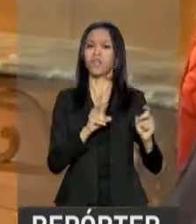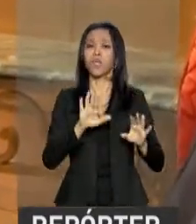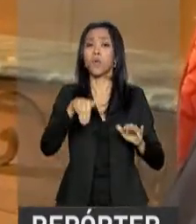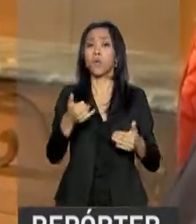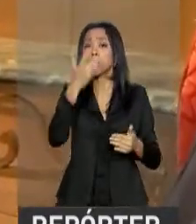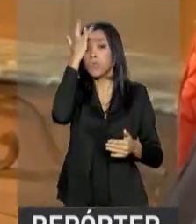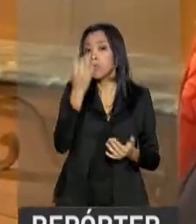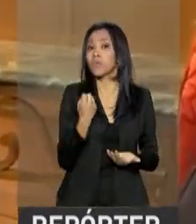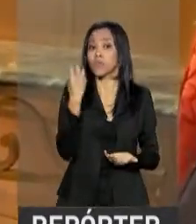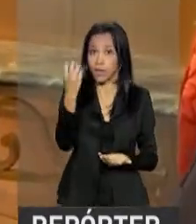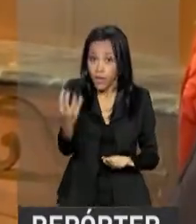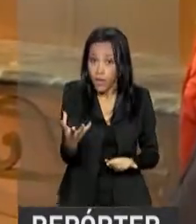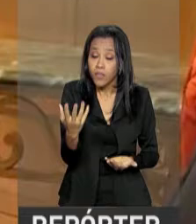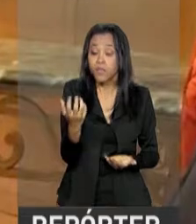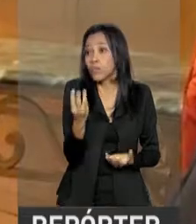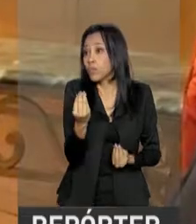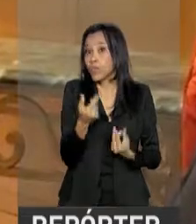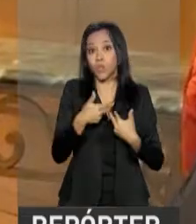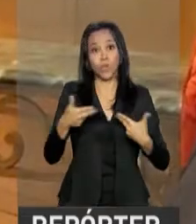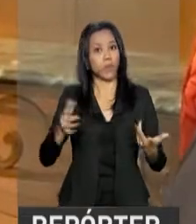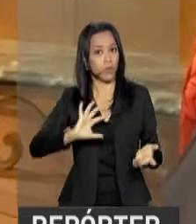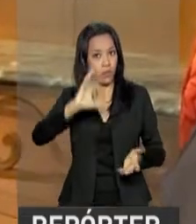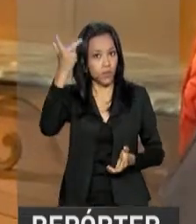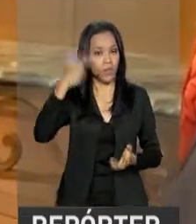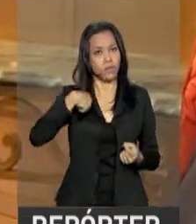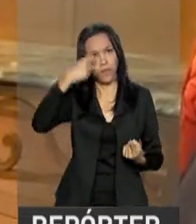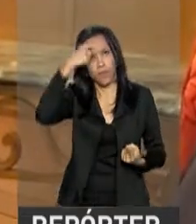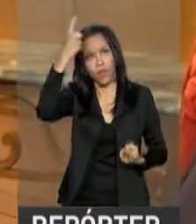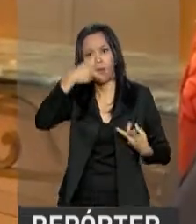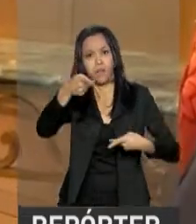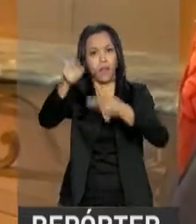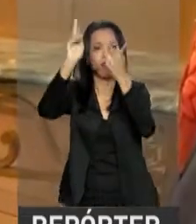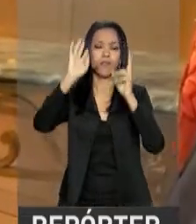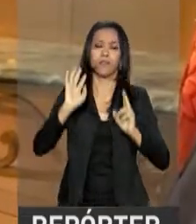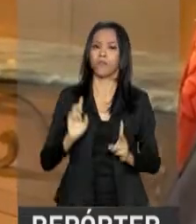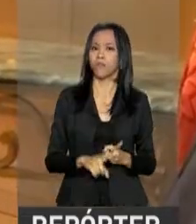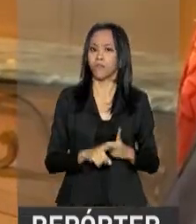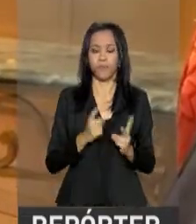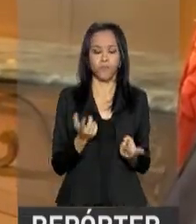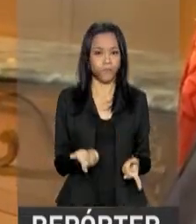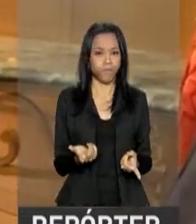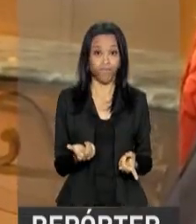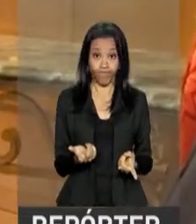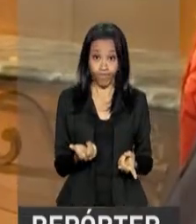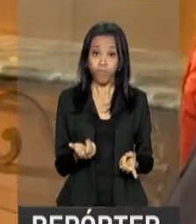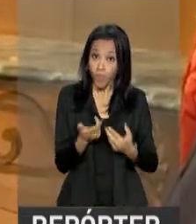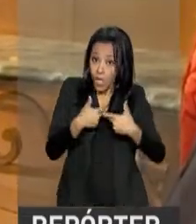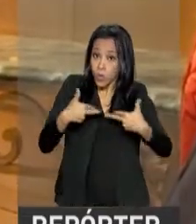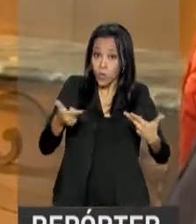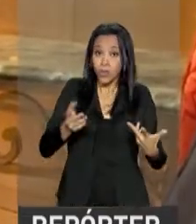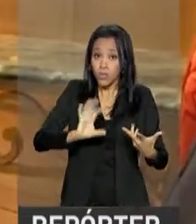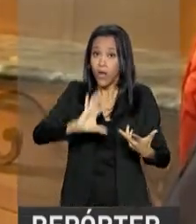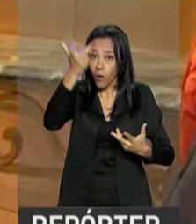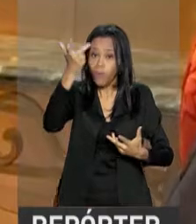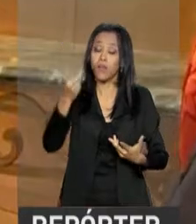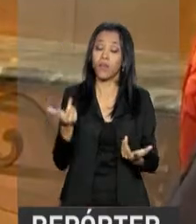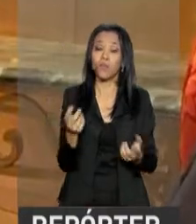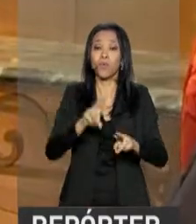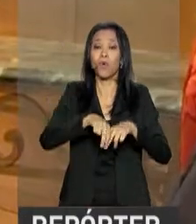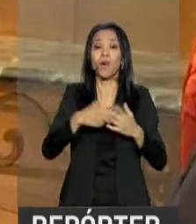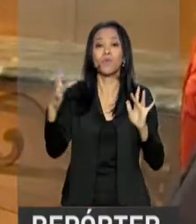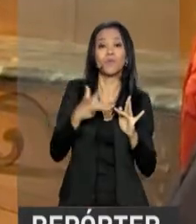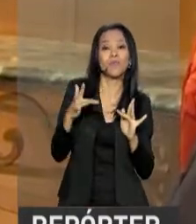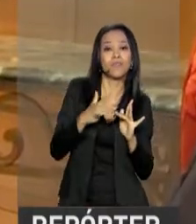viaja é muitas coisas acontecem nas idéias são levadas as coisas é acontece no sentido da internacionalização